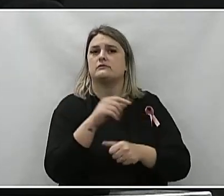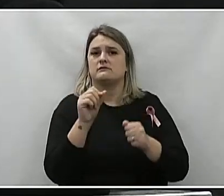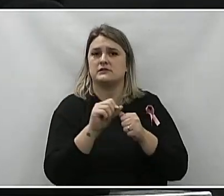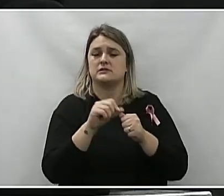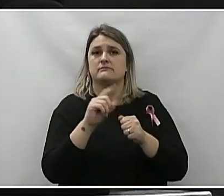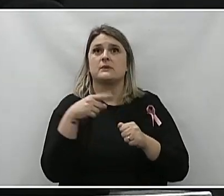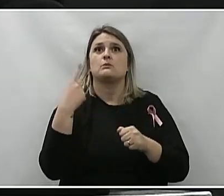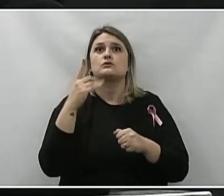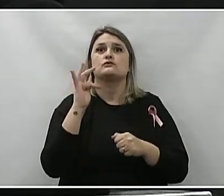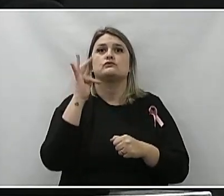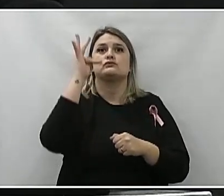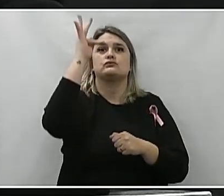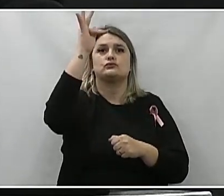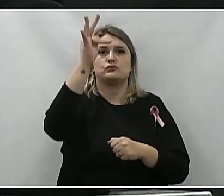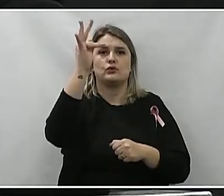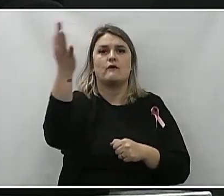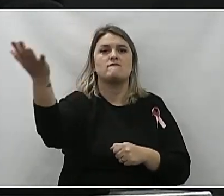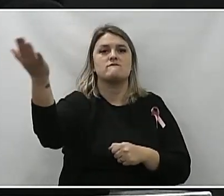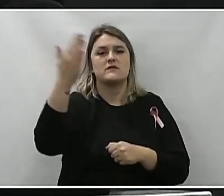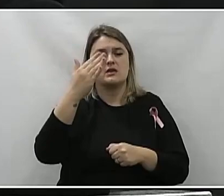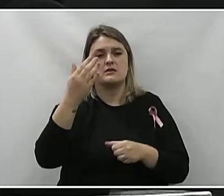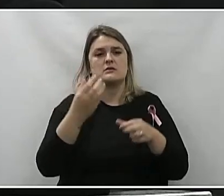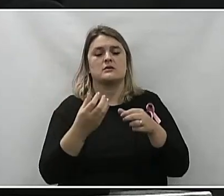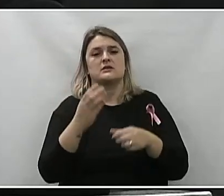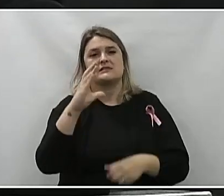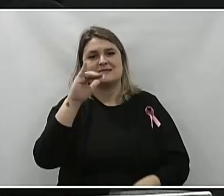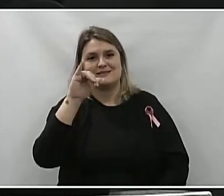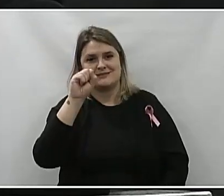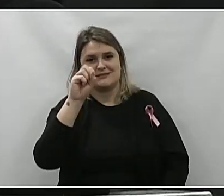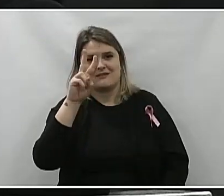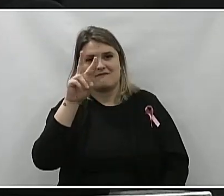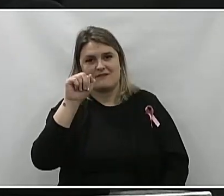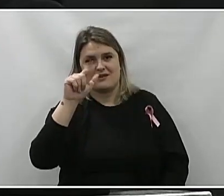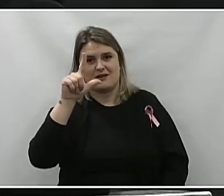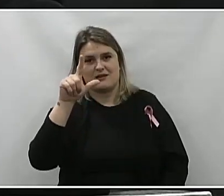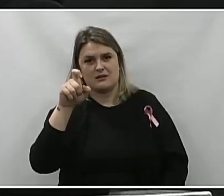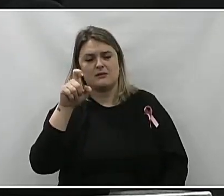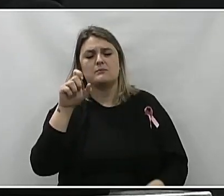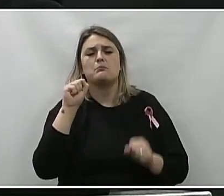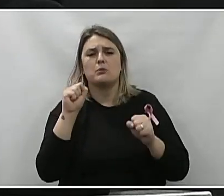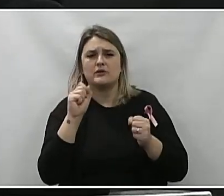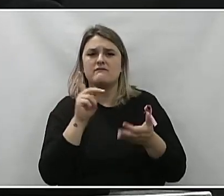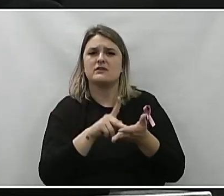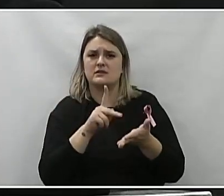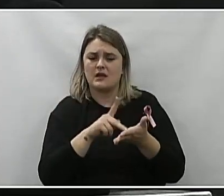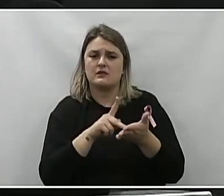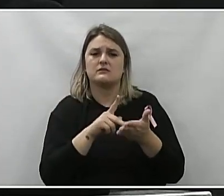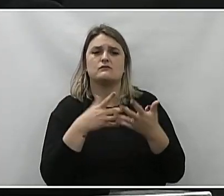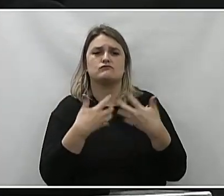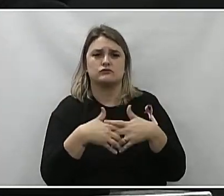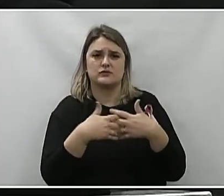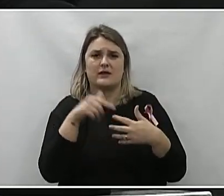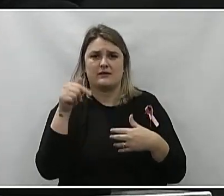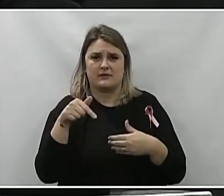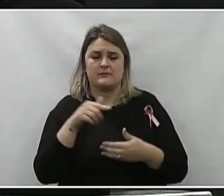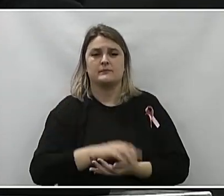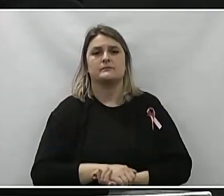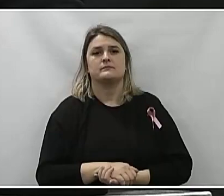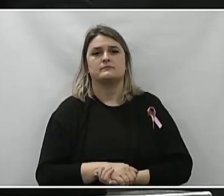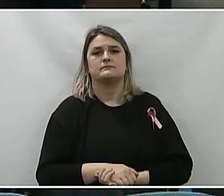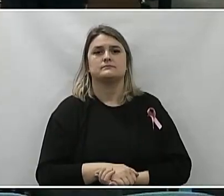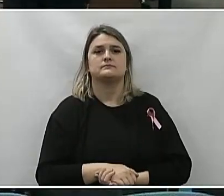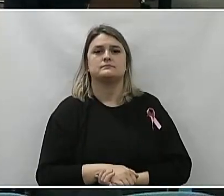no futuro próximo com a vinda dos Vale Podemos sim tornar realidade esta oficina de arte prótese na cidade